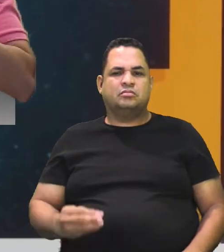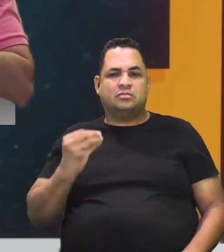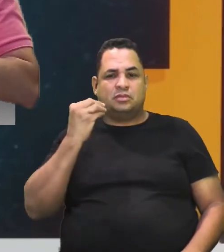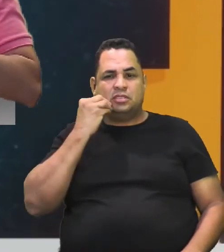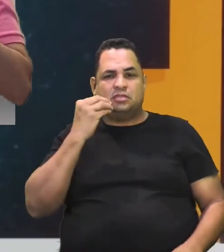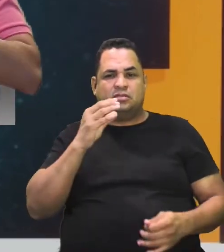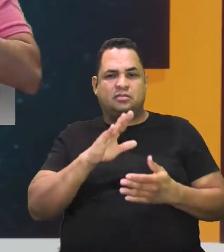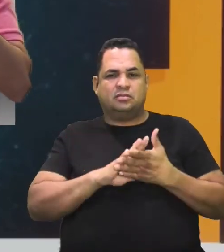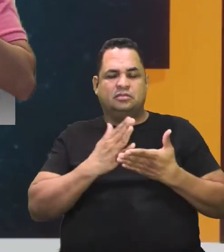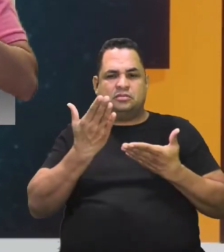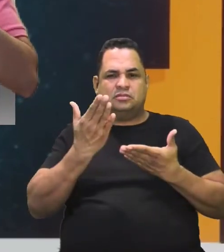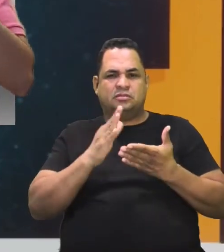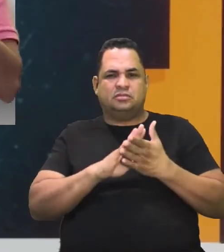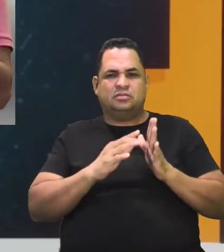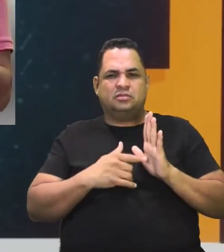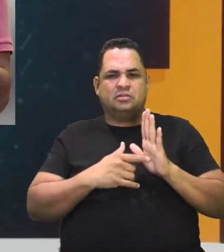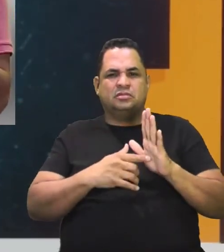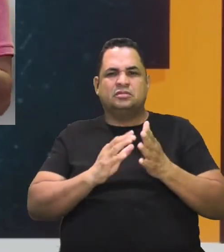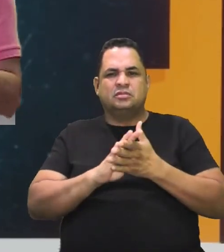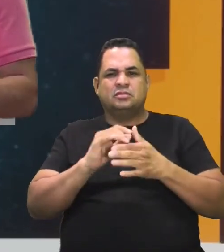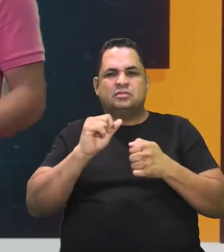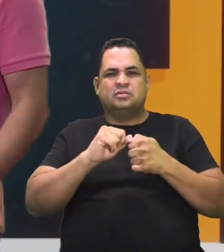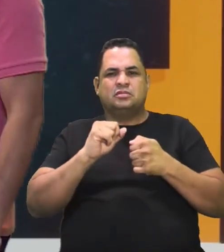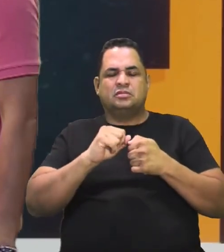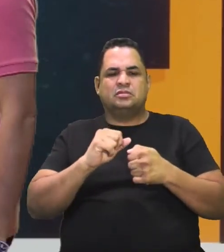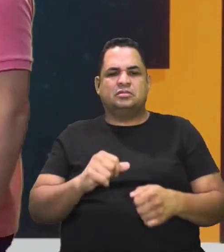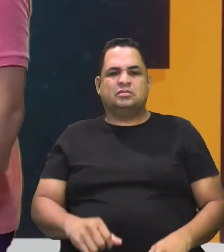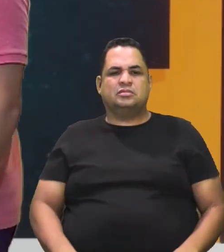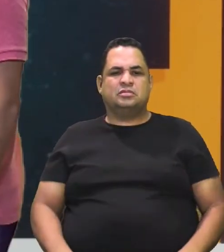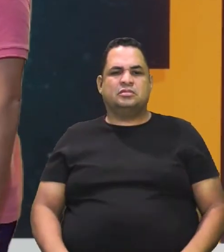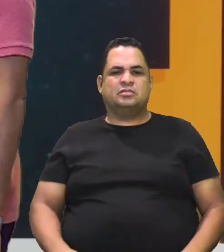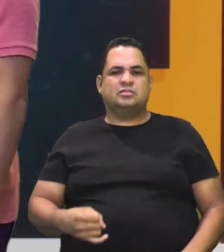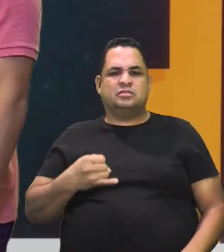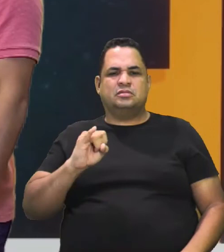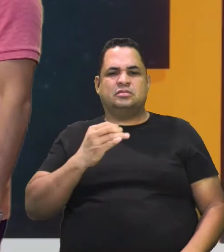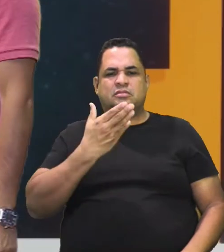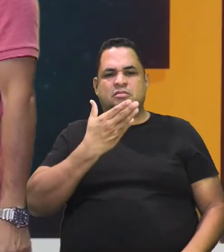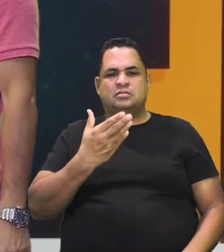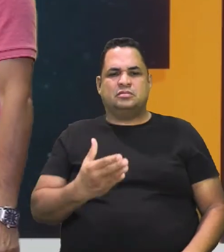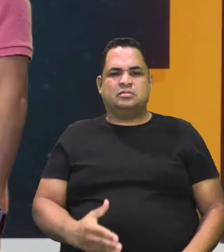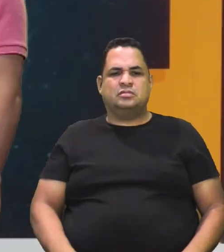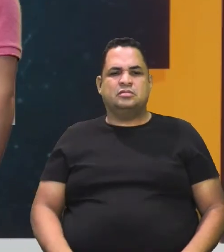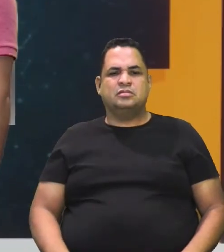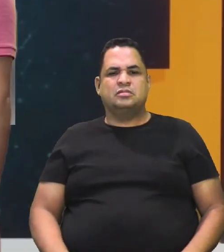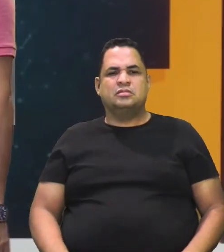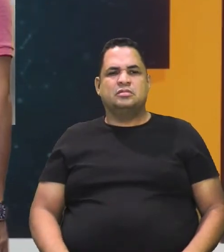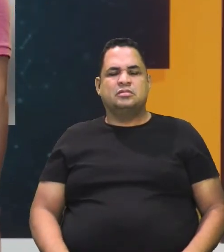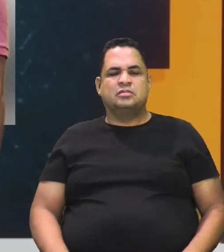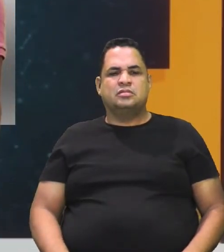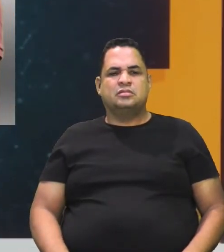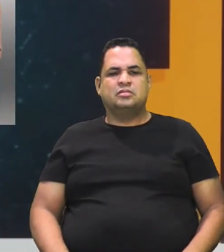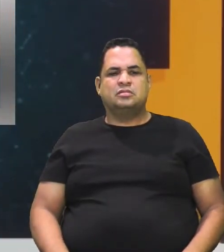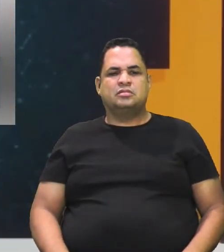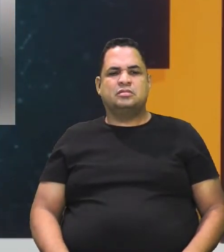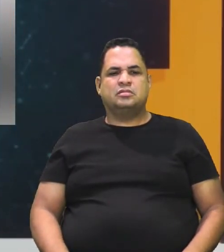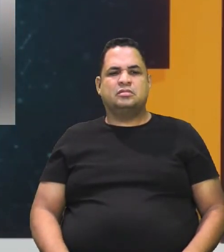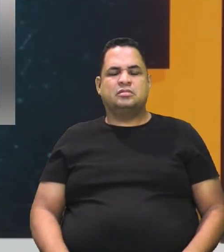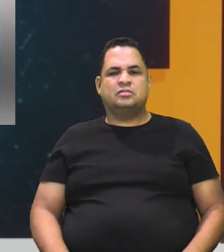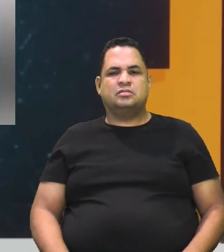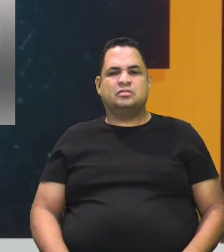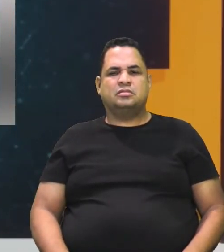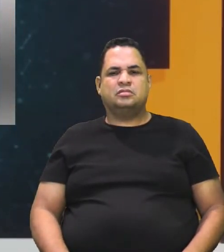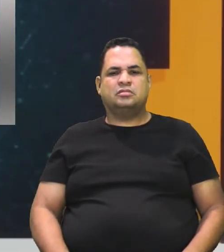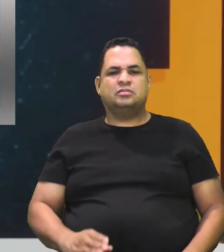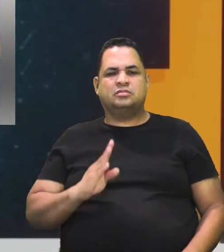as coordenadas. Então, vamos só dar as coordenadas e vocês fazem. Ó, se você olhar nesse triângulo aqui, em cima já tem um